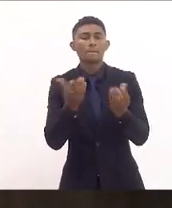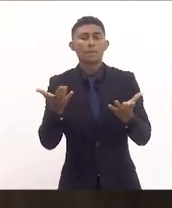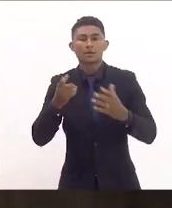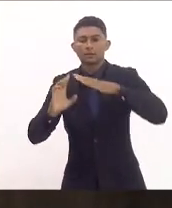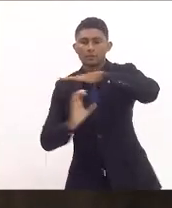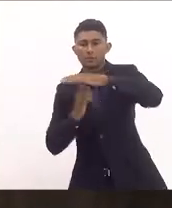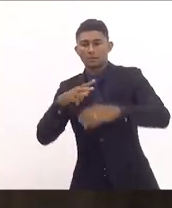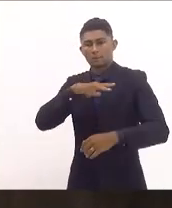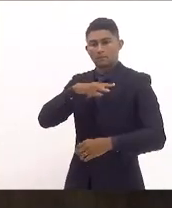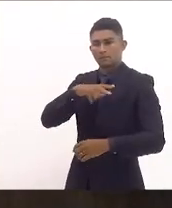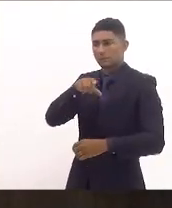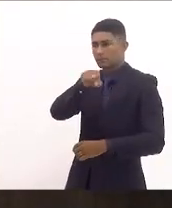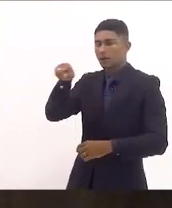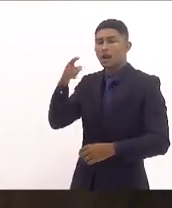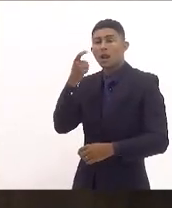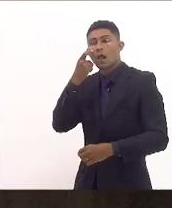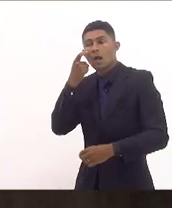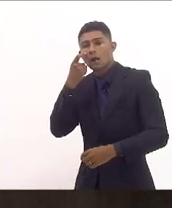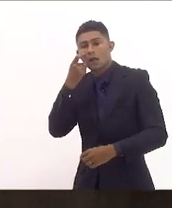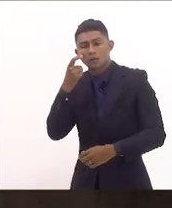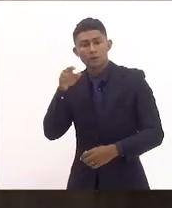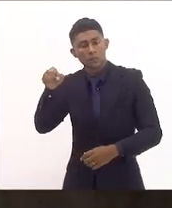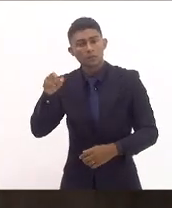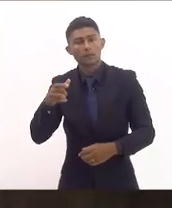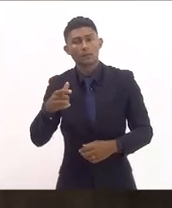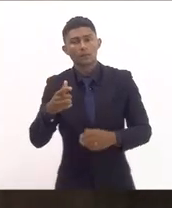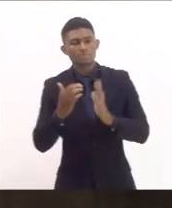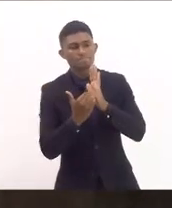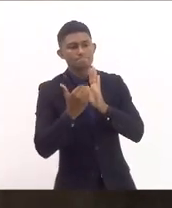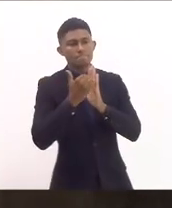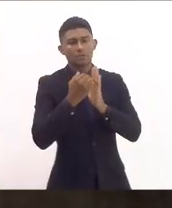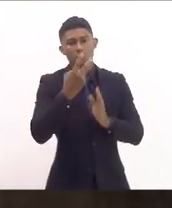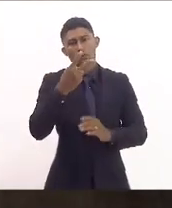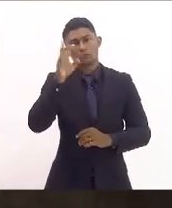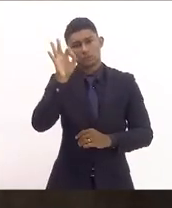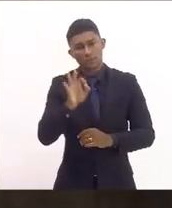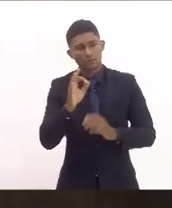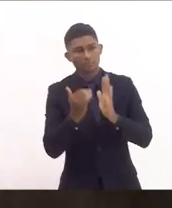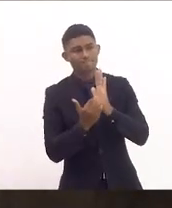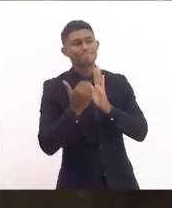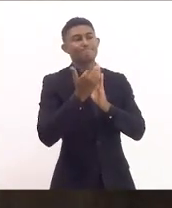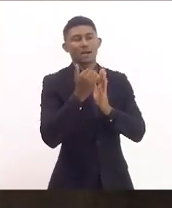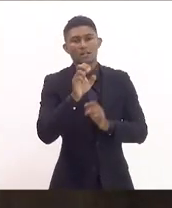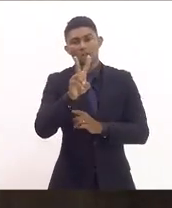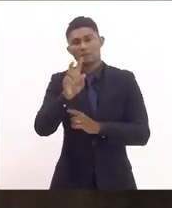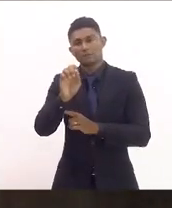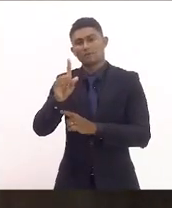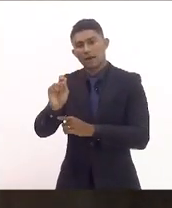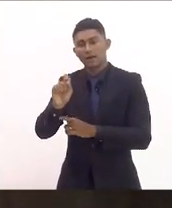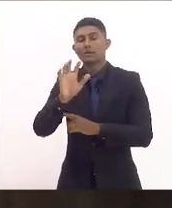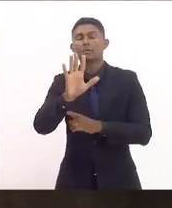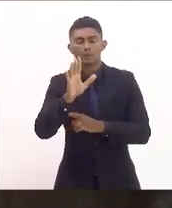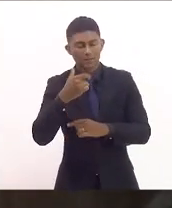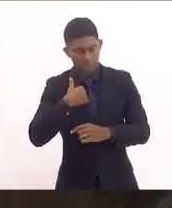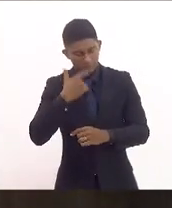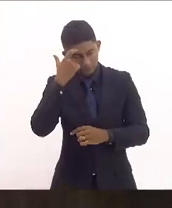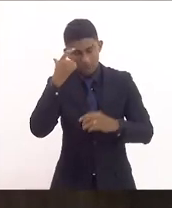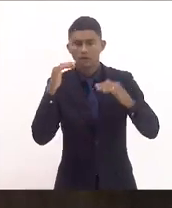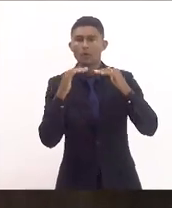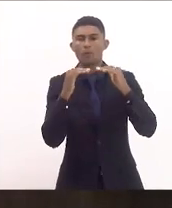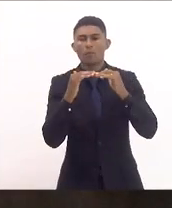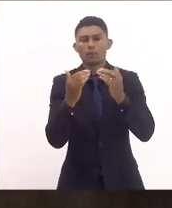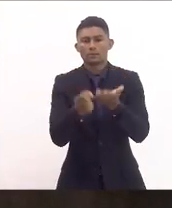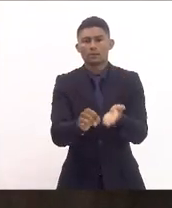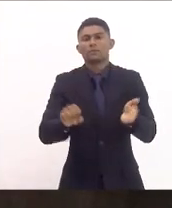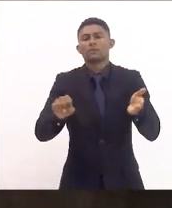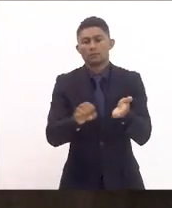iniciativa privada possa reforçar muito mais do que dois por cento das vagas Mas eu também concordo com o senhor Samuel